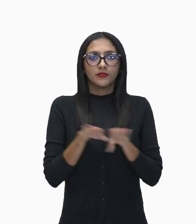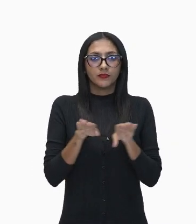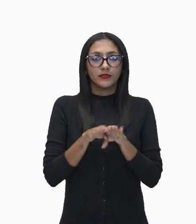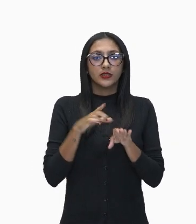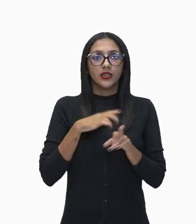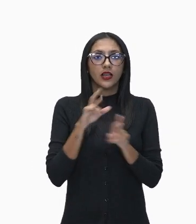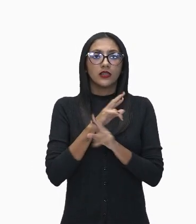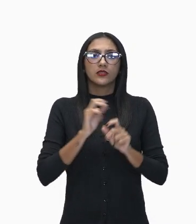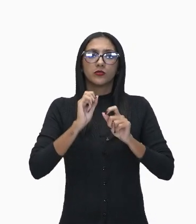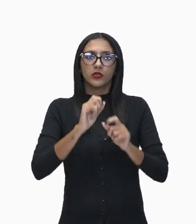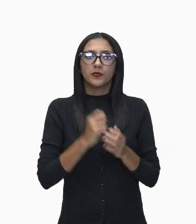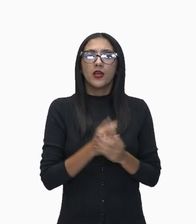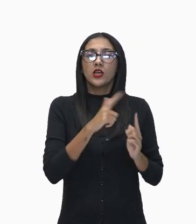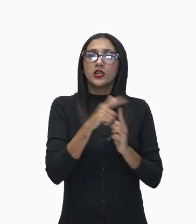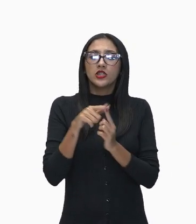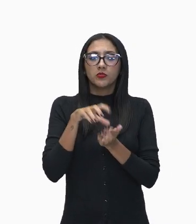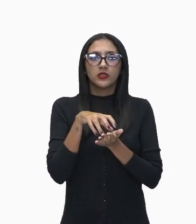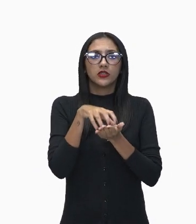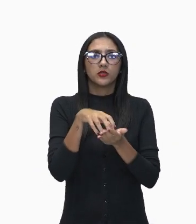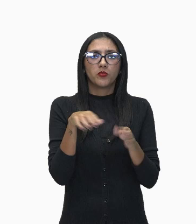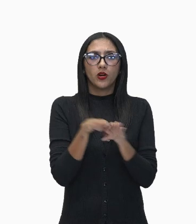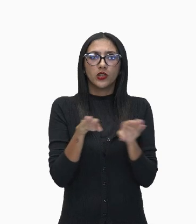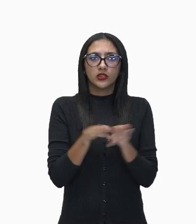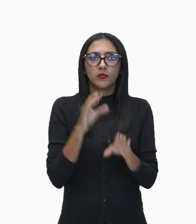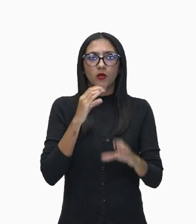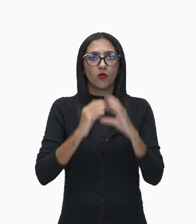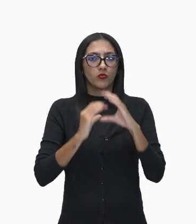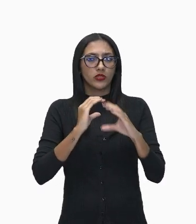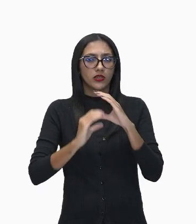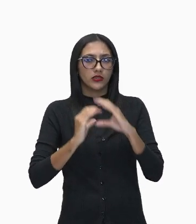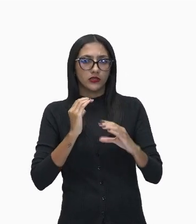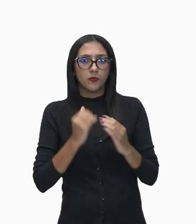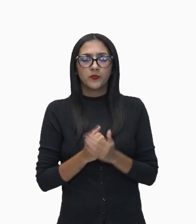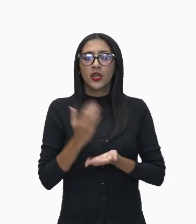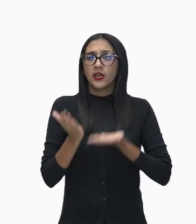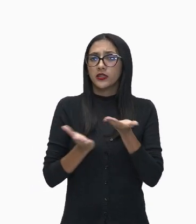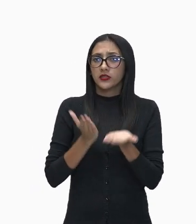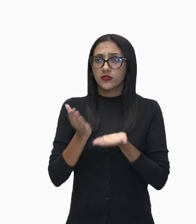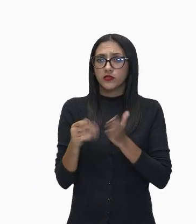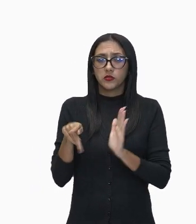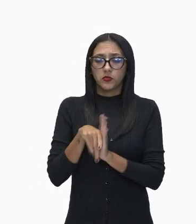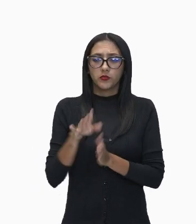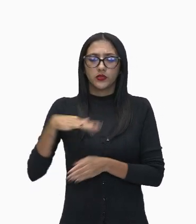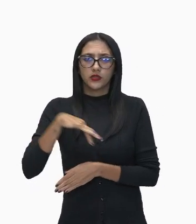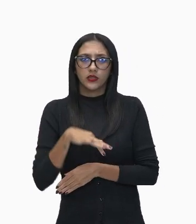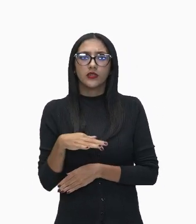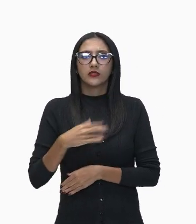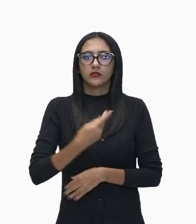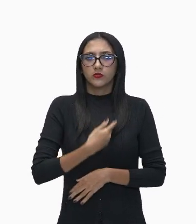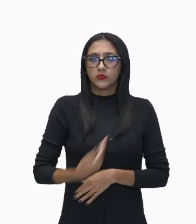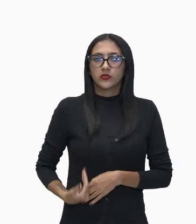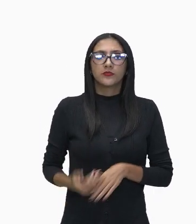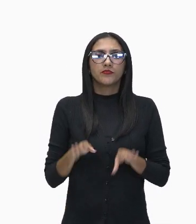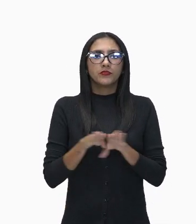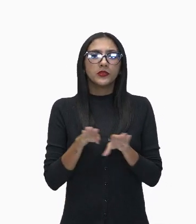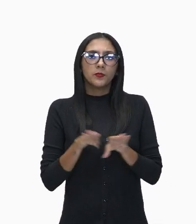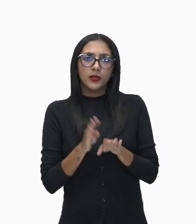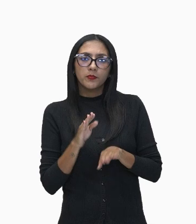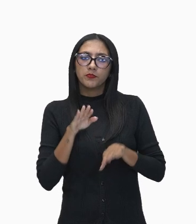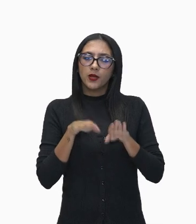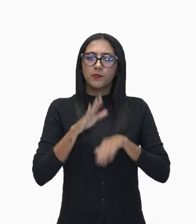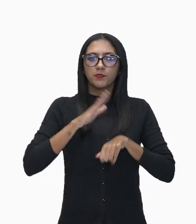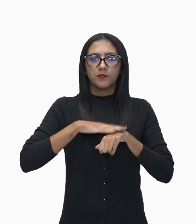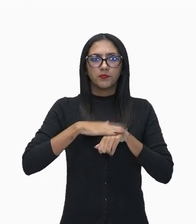de transporte, também de comunicação, serviços públicos e promovem também a interdependência